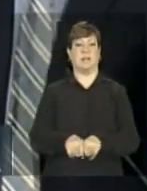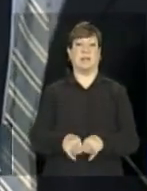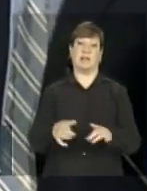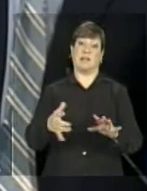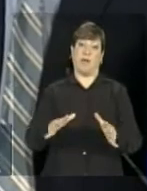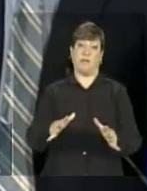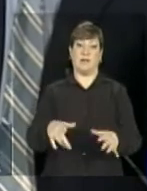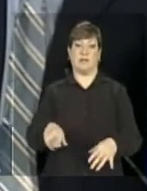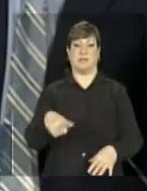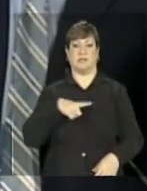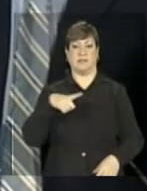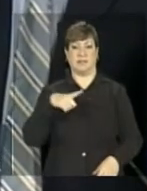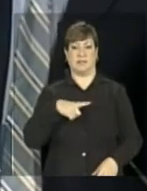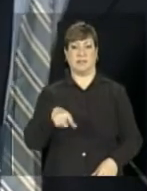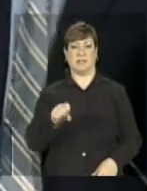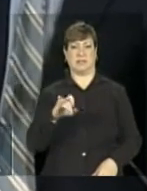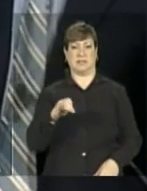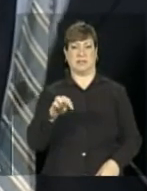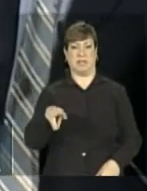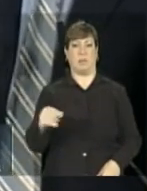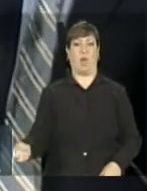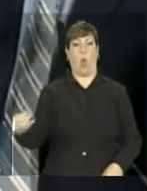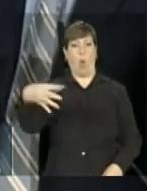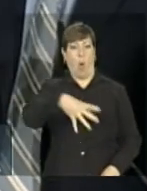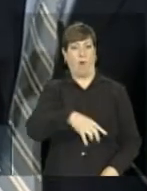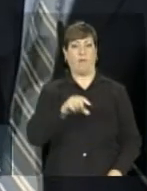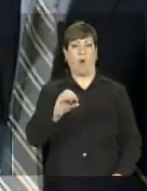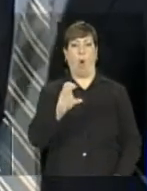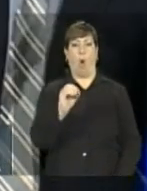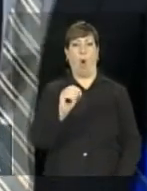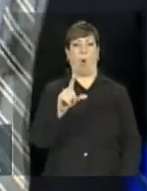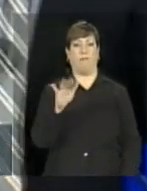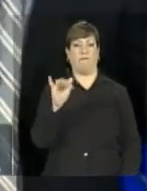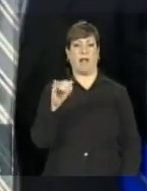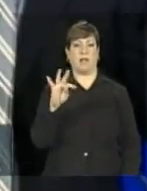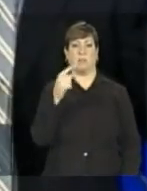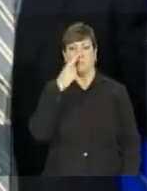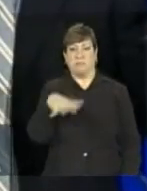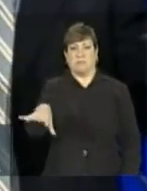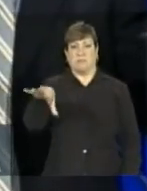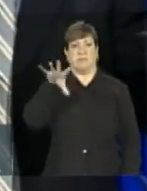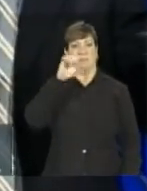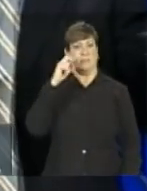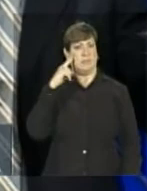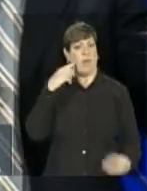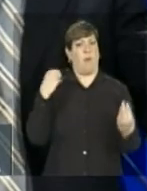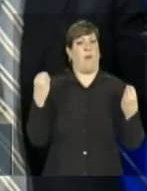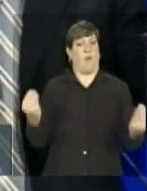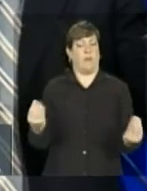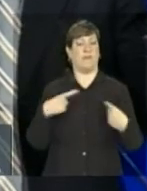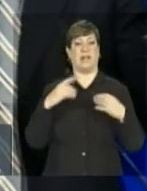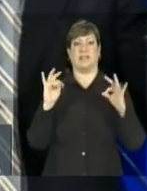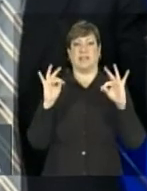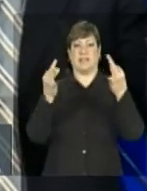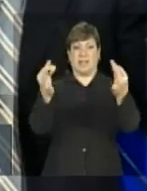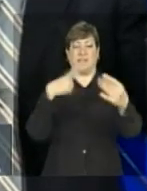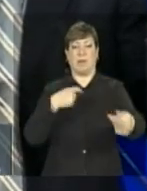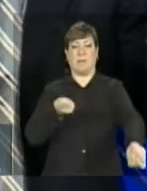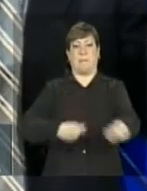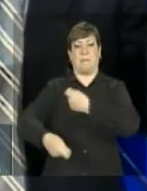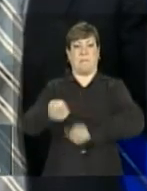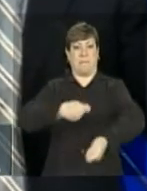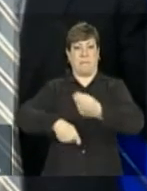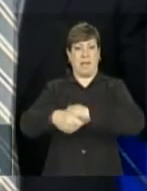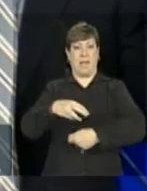o sistema novo de olfato que está sendo desenvolvido. Imaginem estarmos no mercado de